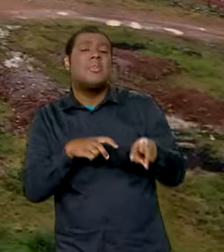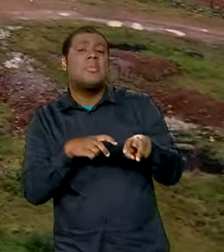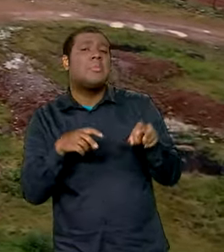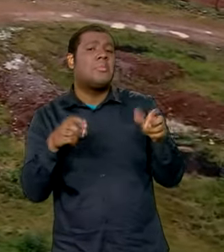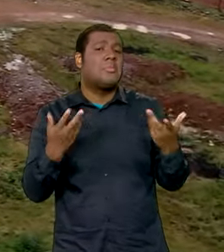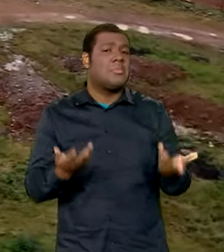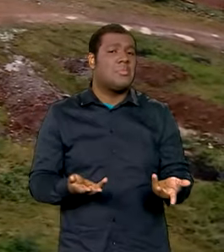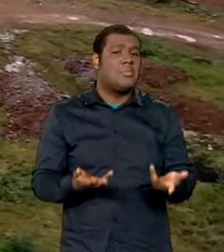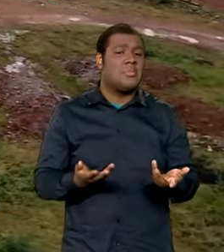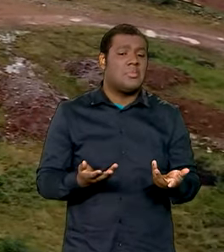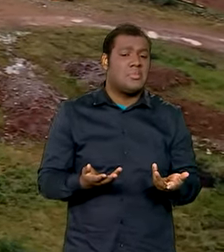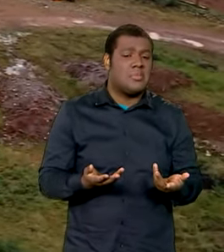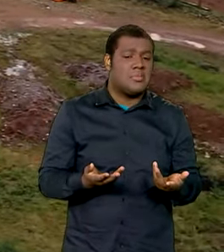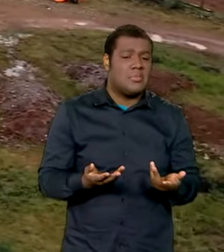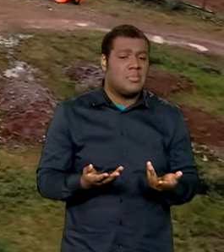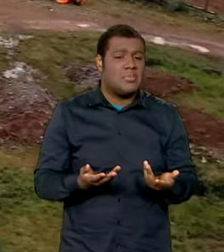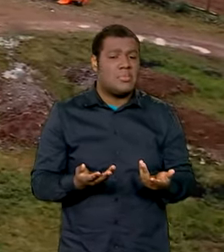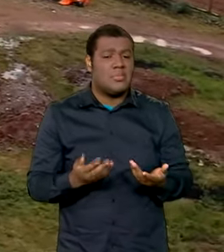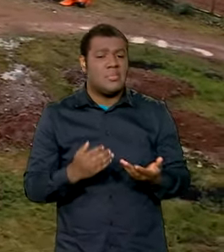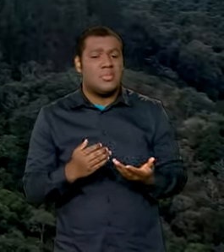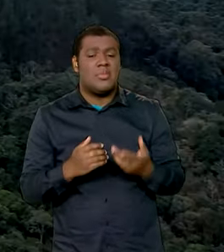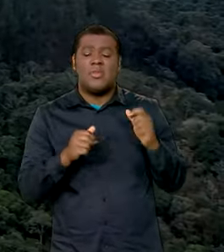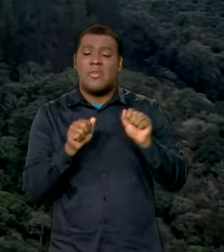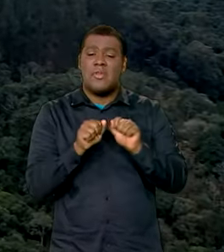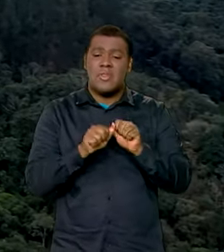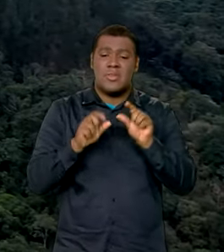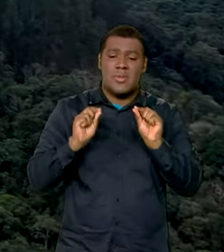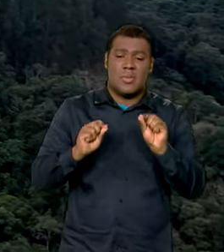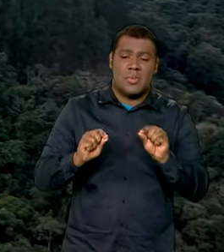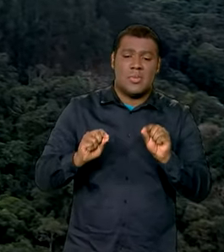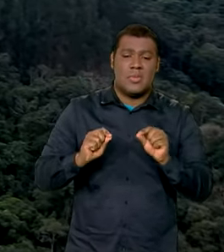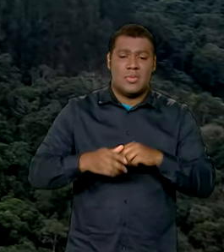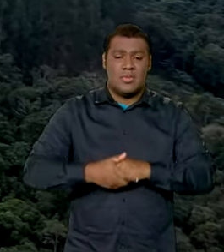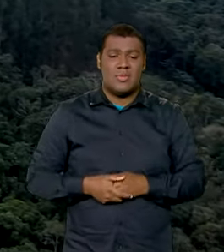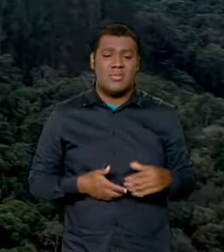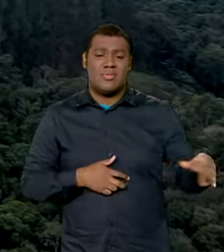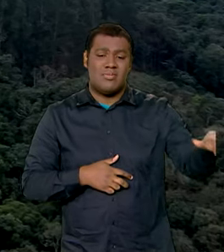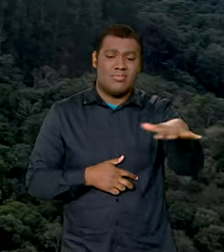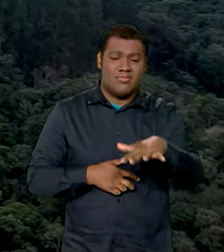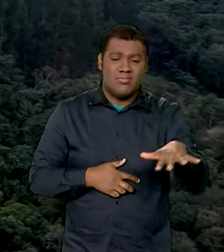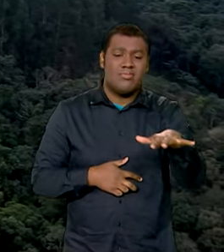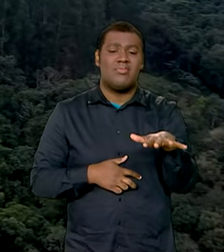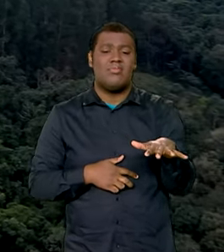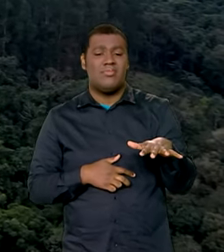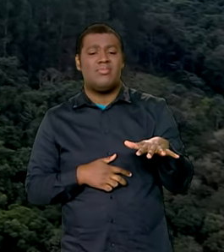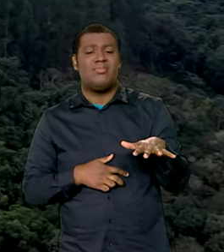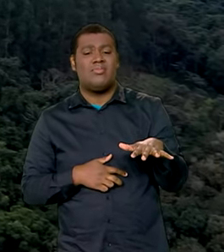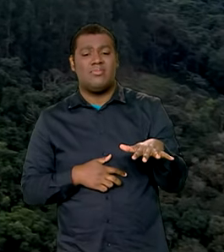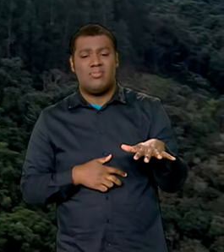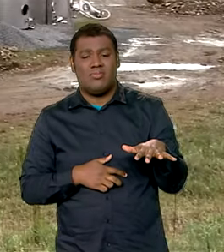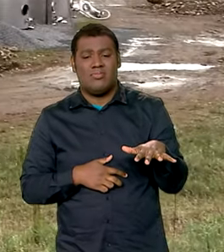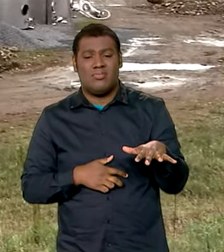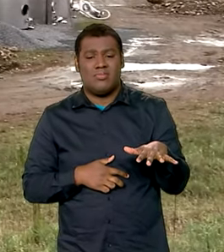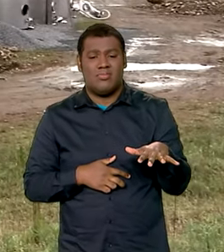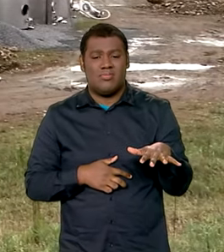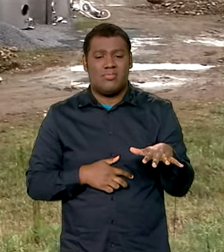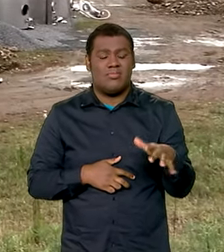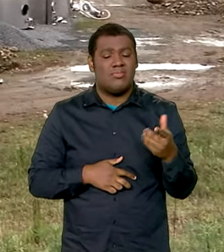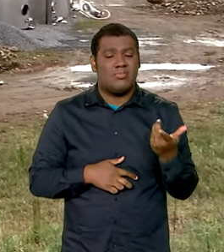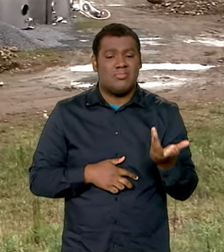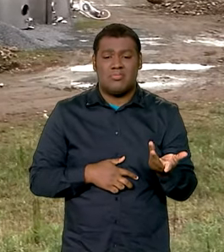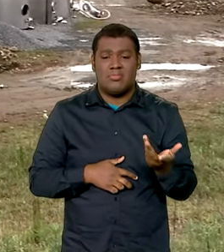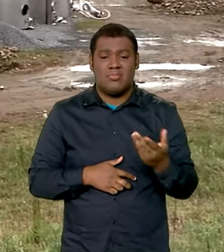feita e que tipo de manejo, né, dessas áreas aí deverá ser adotado.